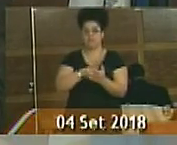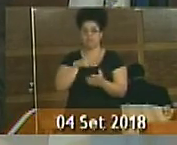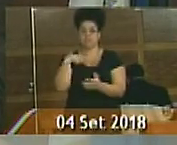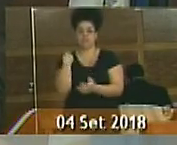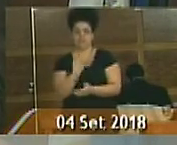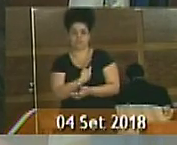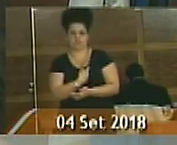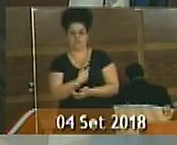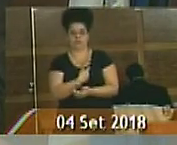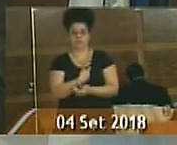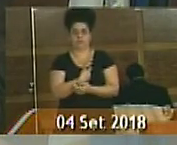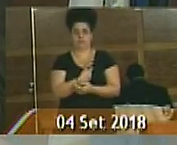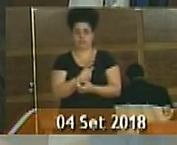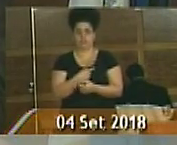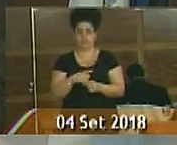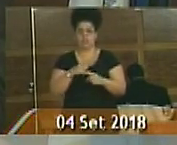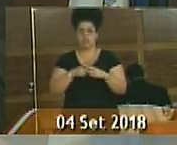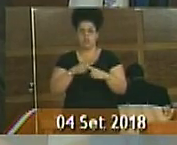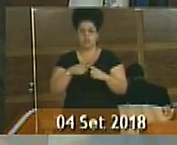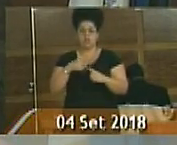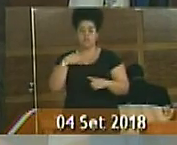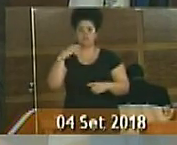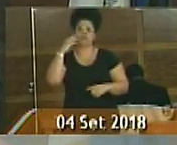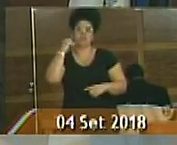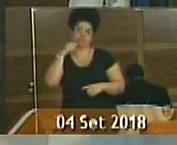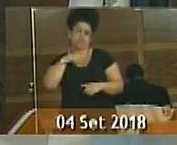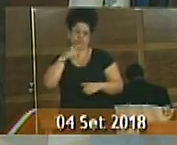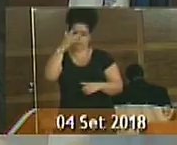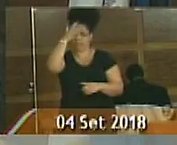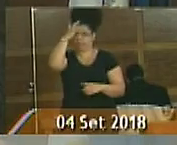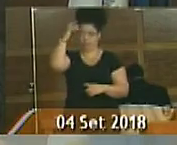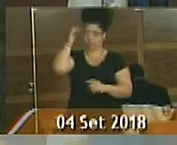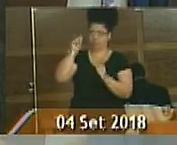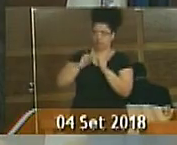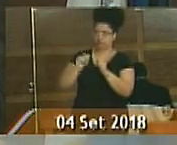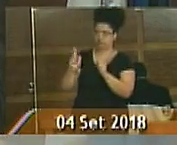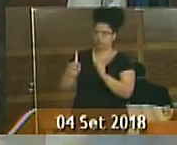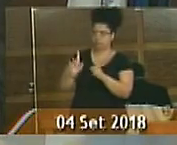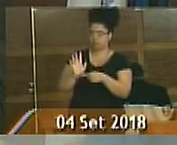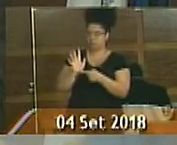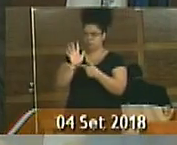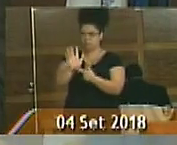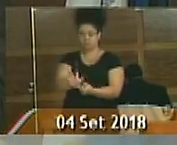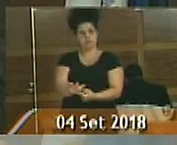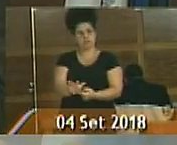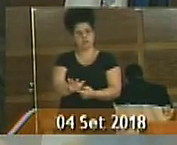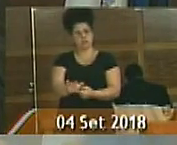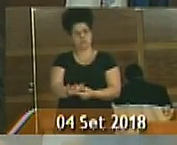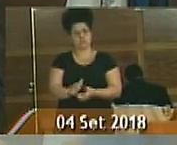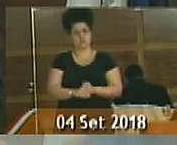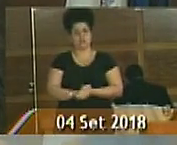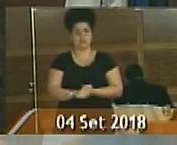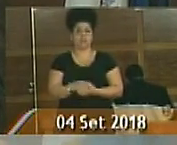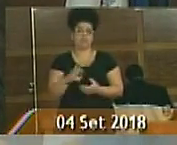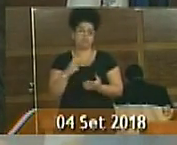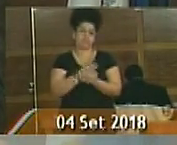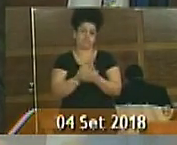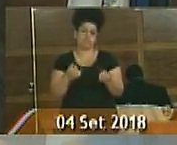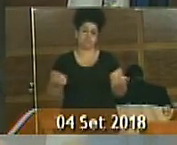cuidando, porque se não tiver gente ali para estar fazendo essa indicação, fica pior.